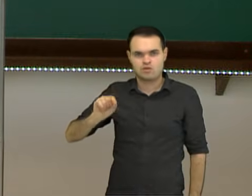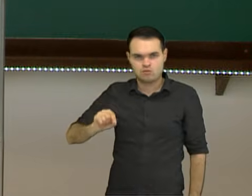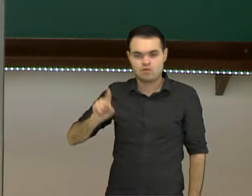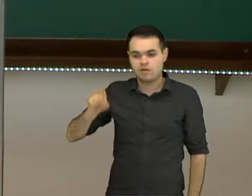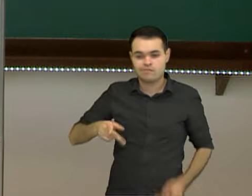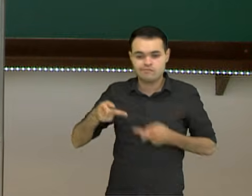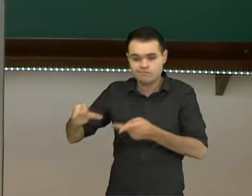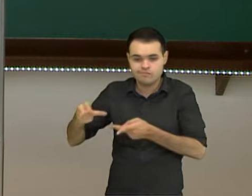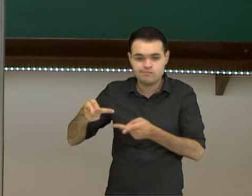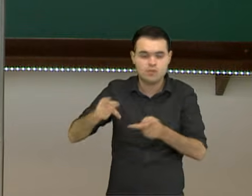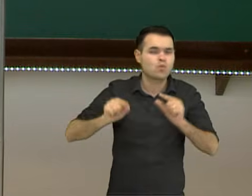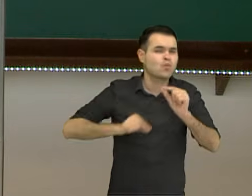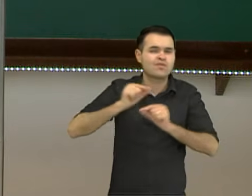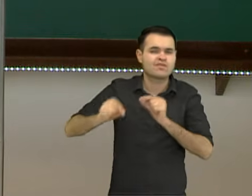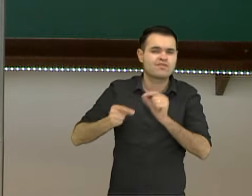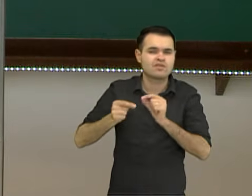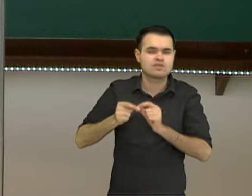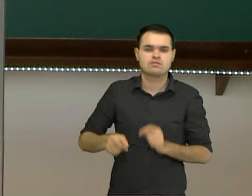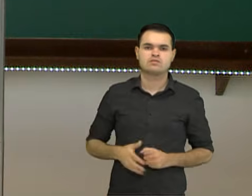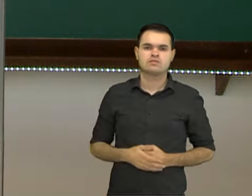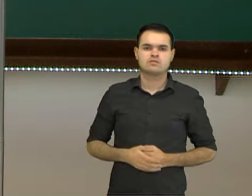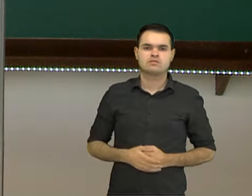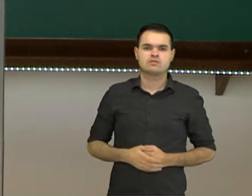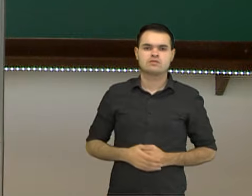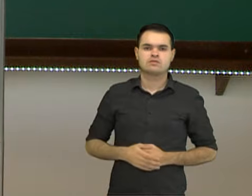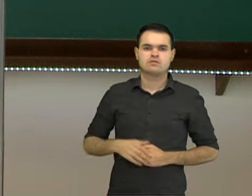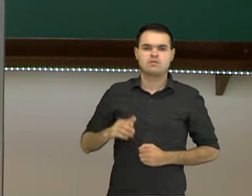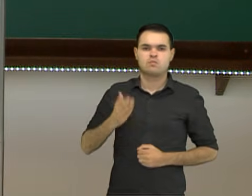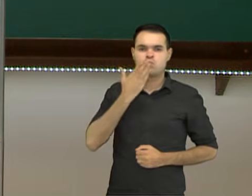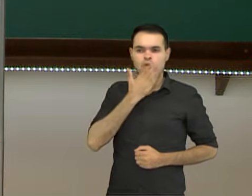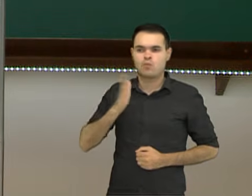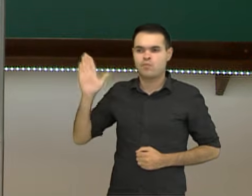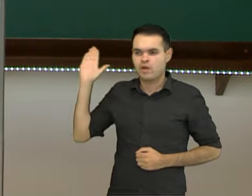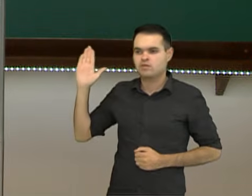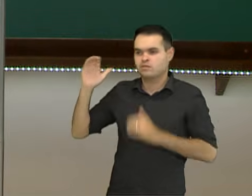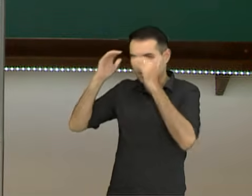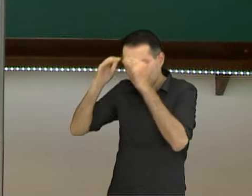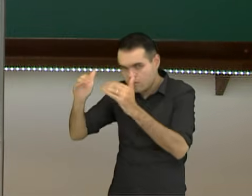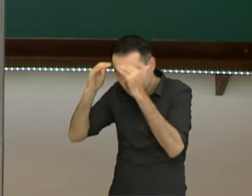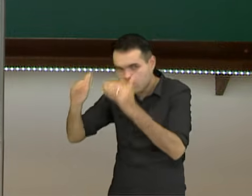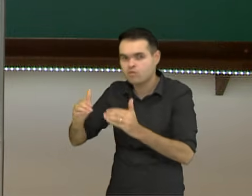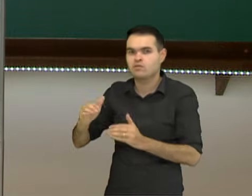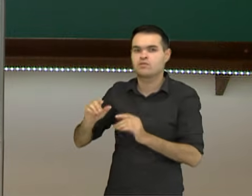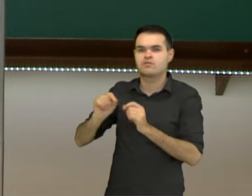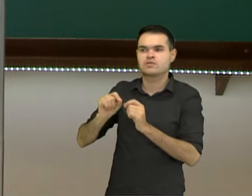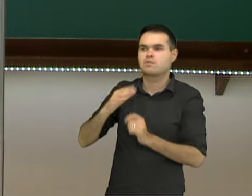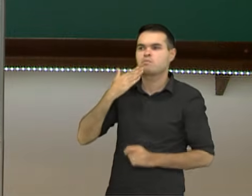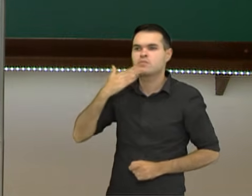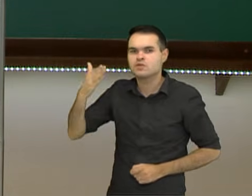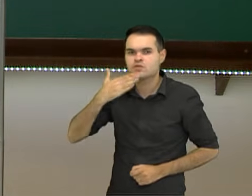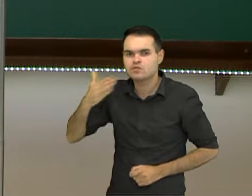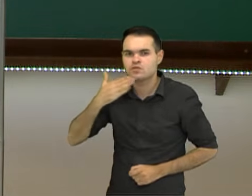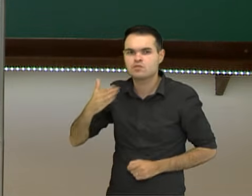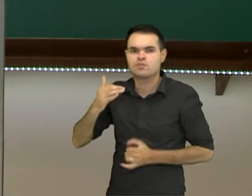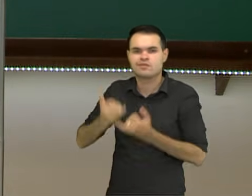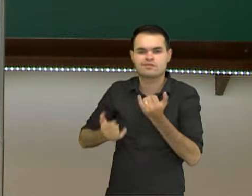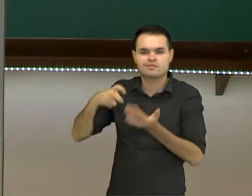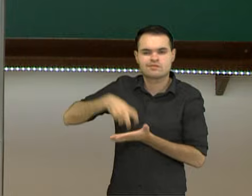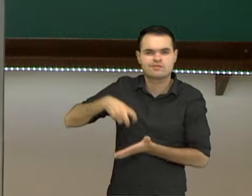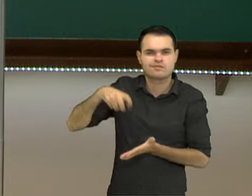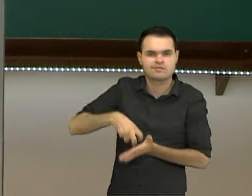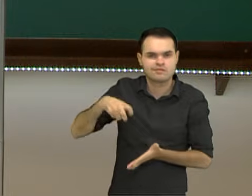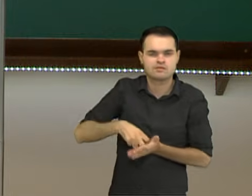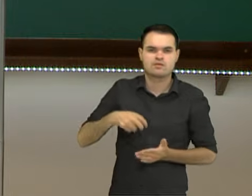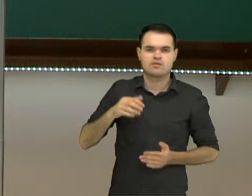nessas peregrinações? Pagavam promessas, faziam pedidos ou como forma de penitência. Então, esses